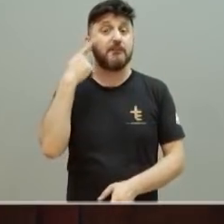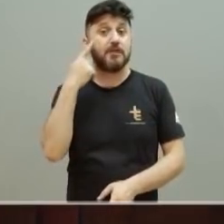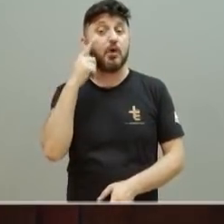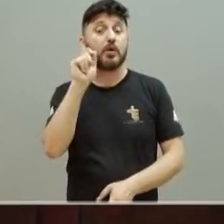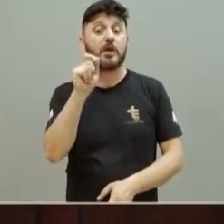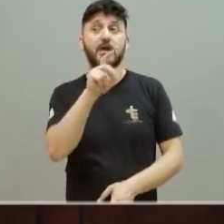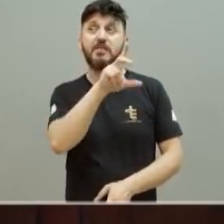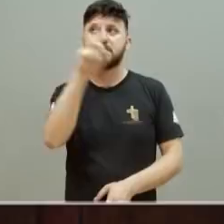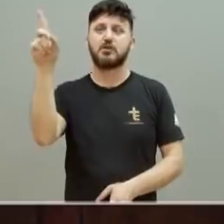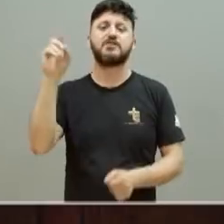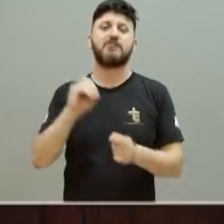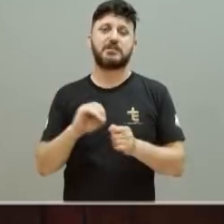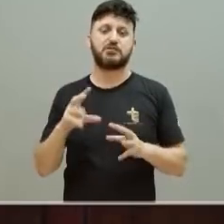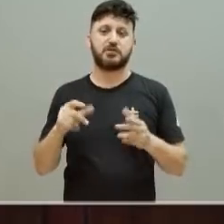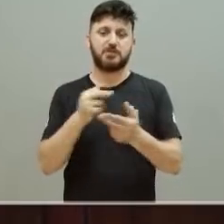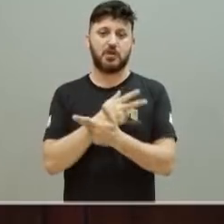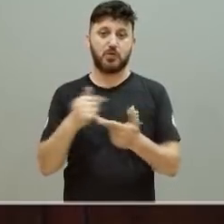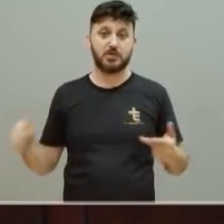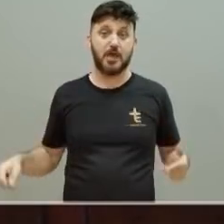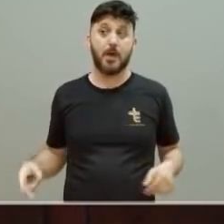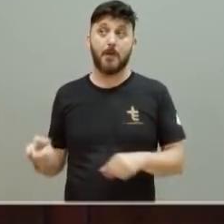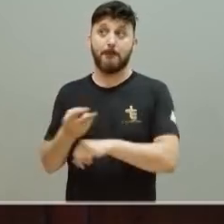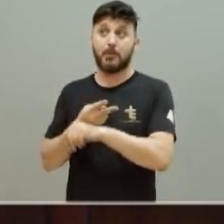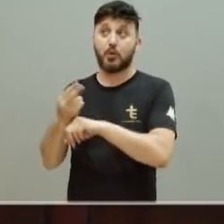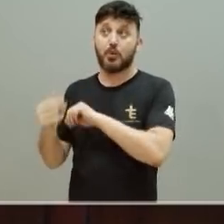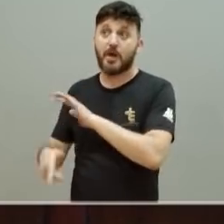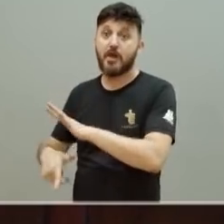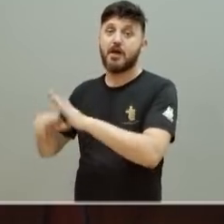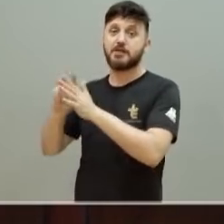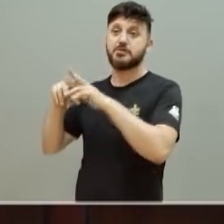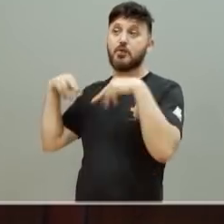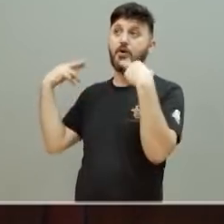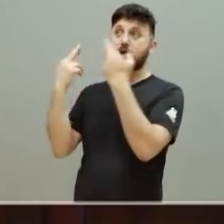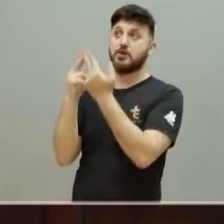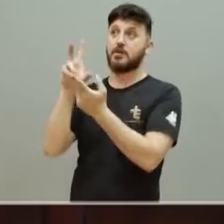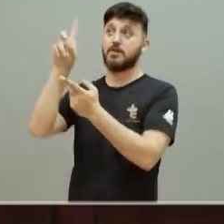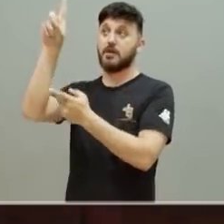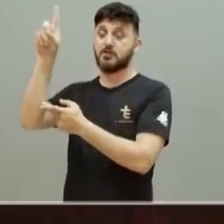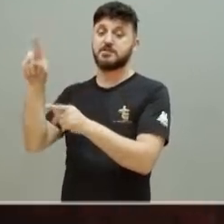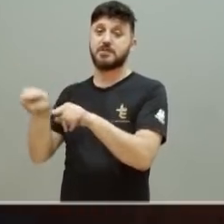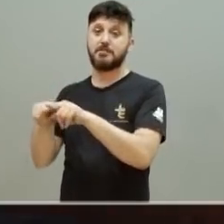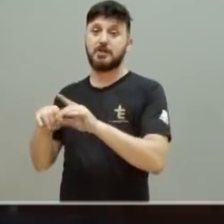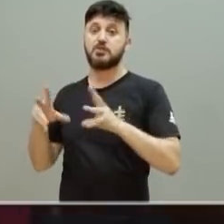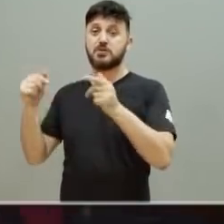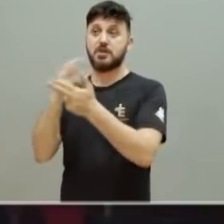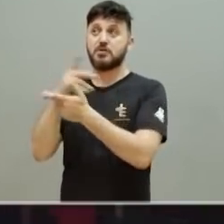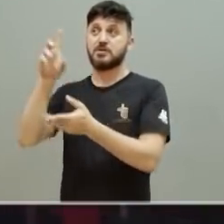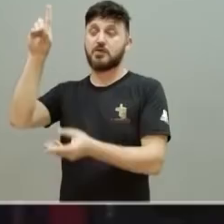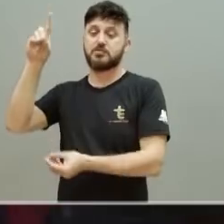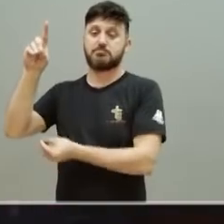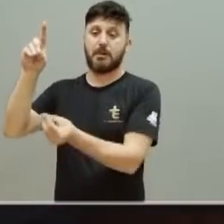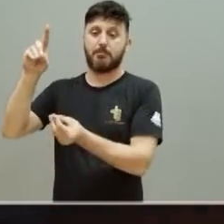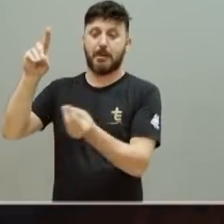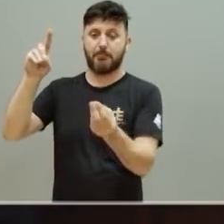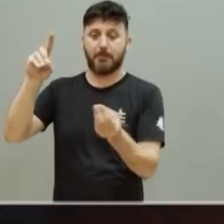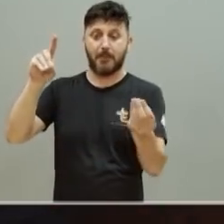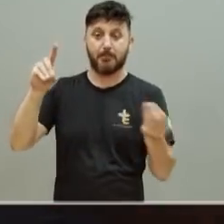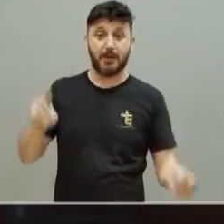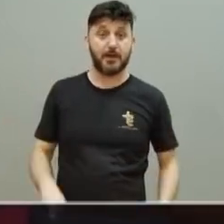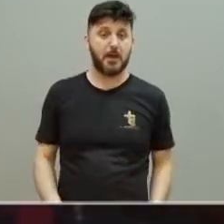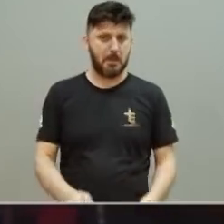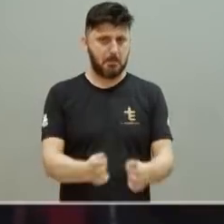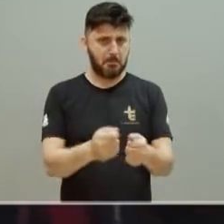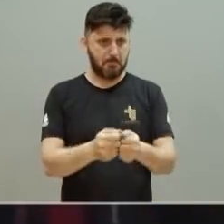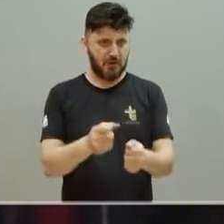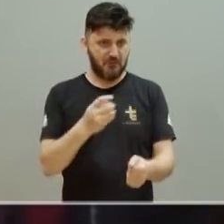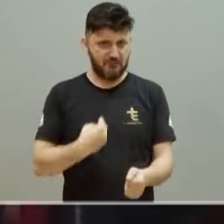resto acontecer. Buscai primeiramente o reino dos céus, e tudo mais vos será acrescentado. Não só de pão o homem viverá, não é só